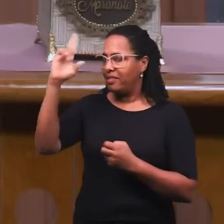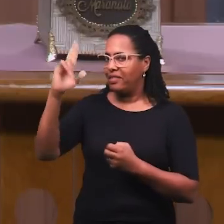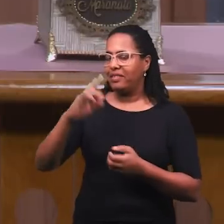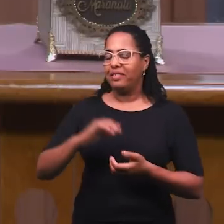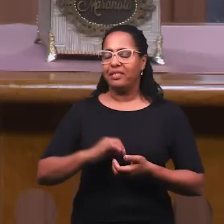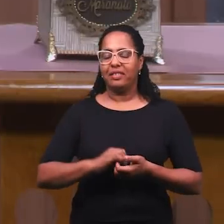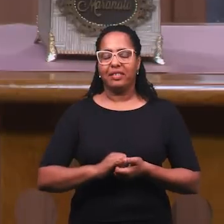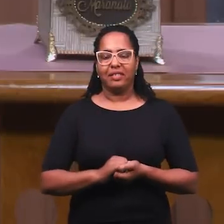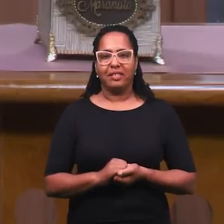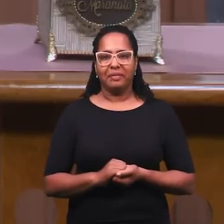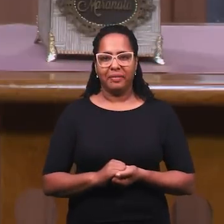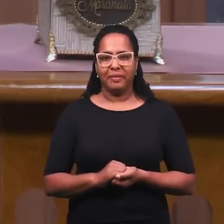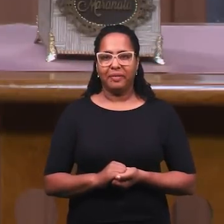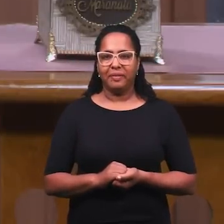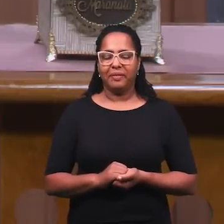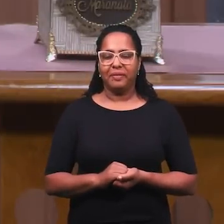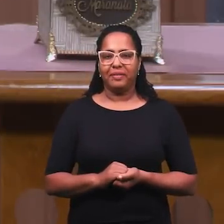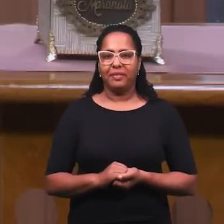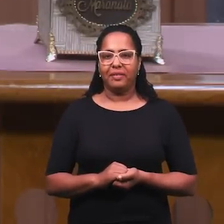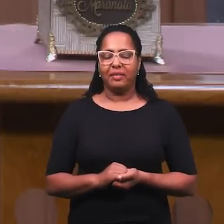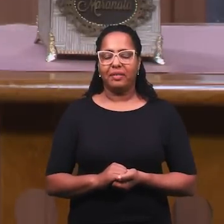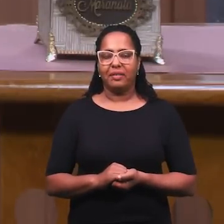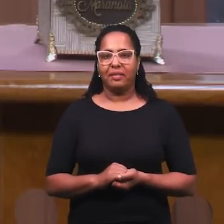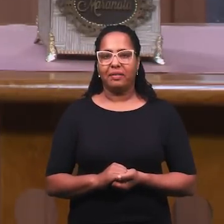clamarmos ao Senhor.